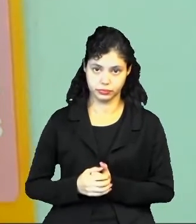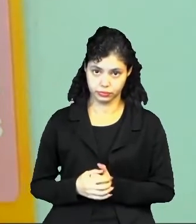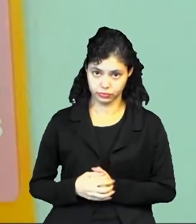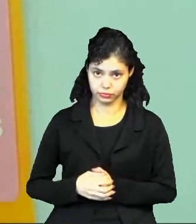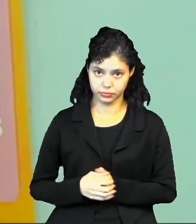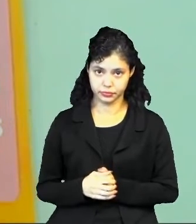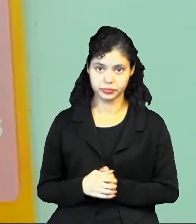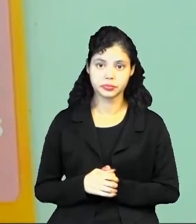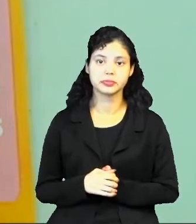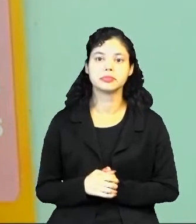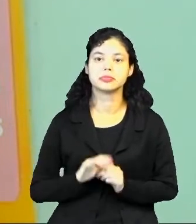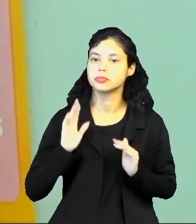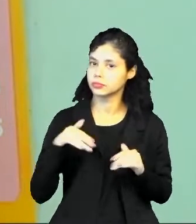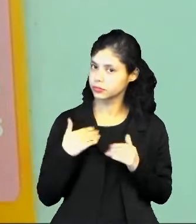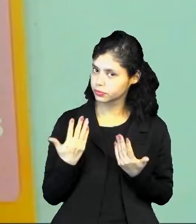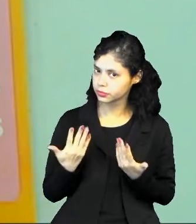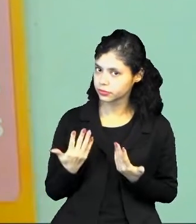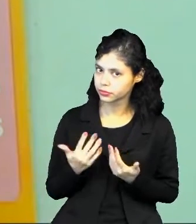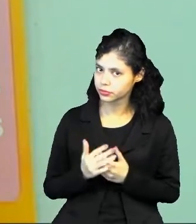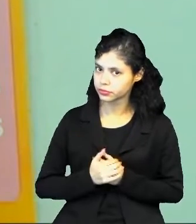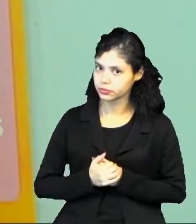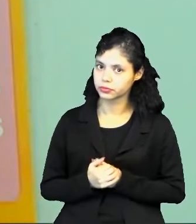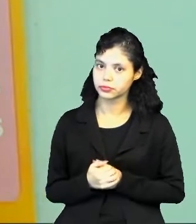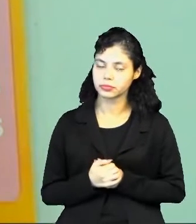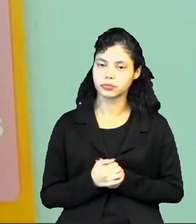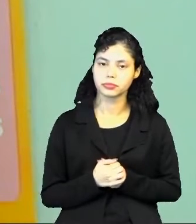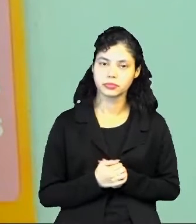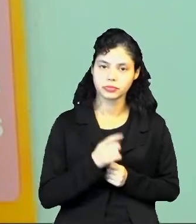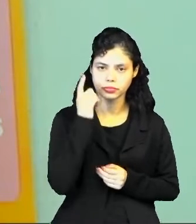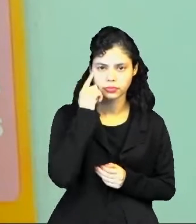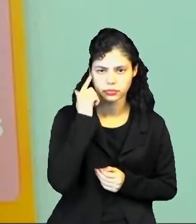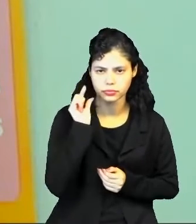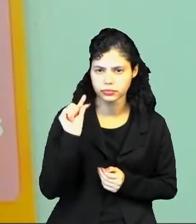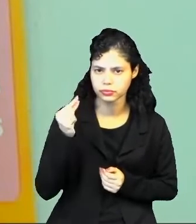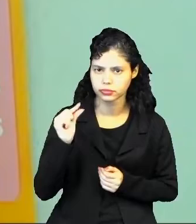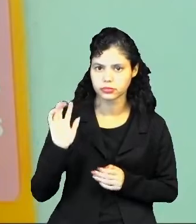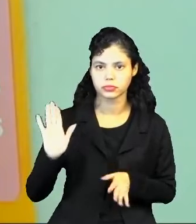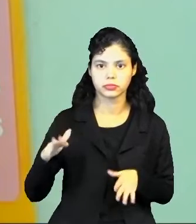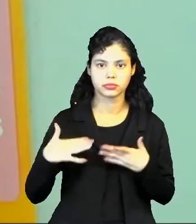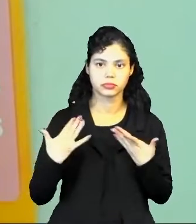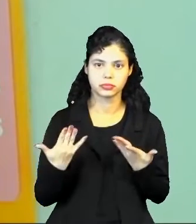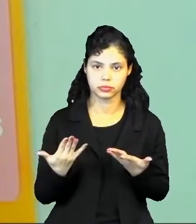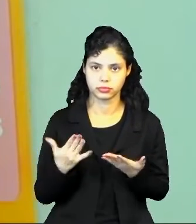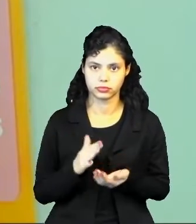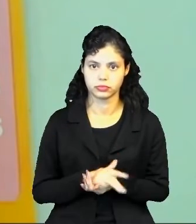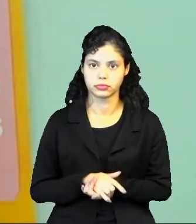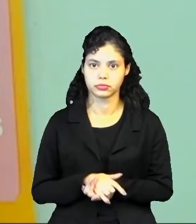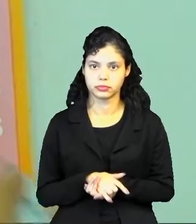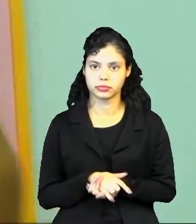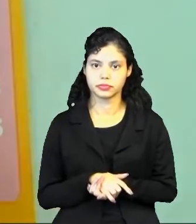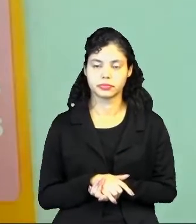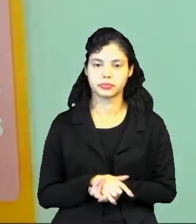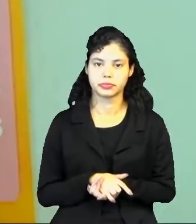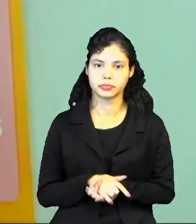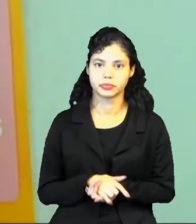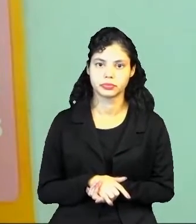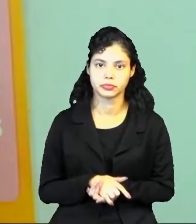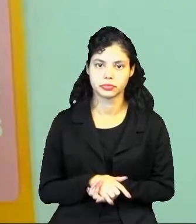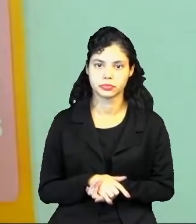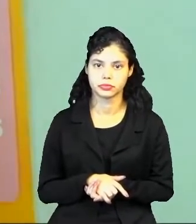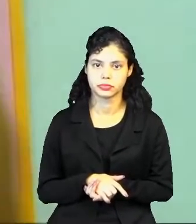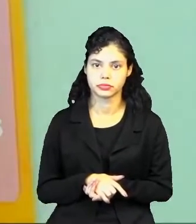os personagens secundários quais são? Já pensaram um pouquinho qual dessas alternativas é a